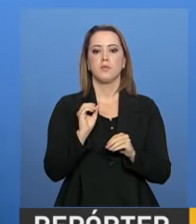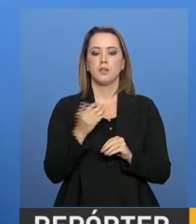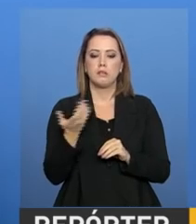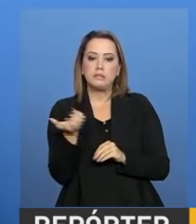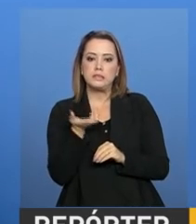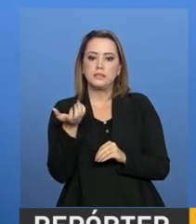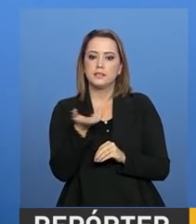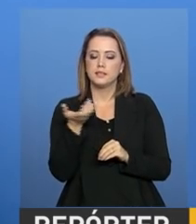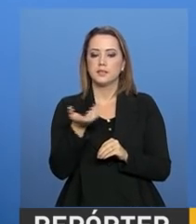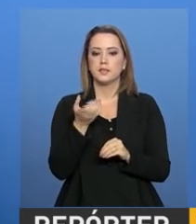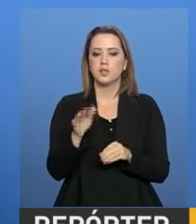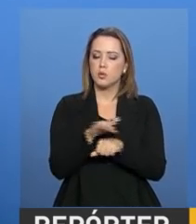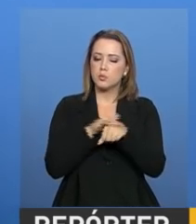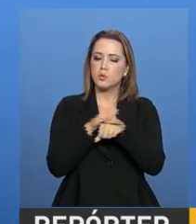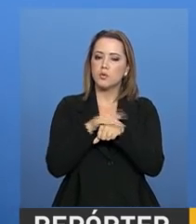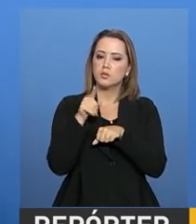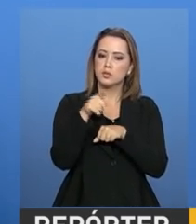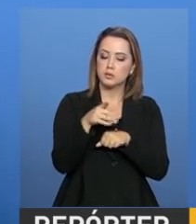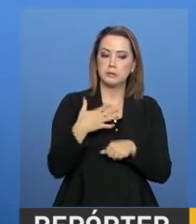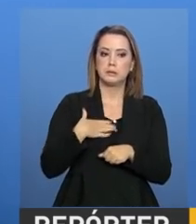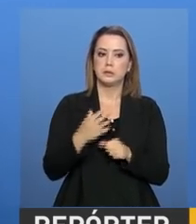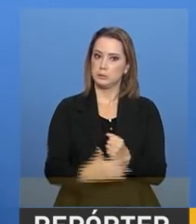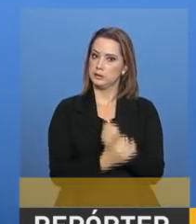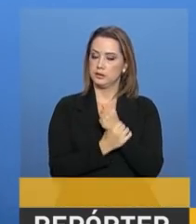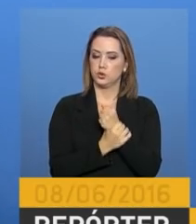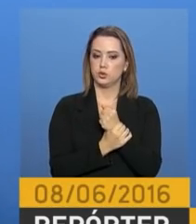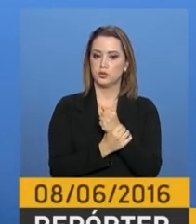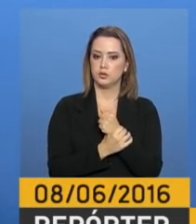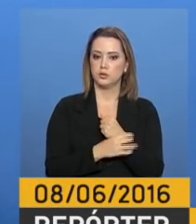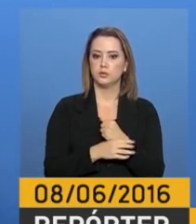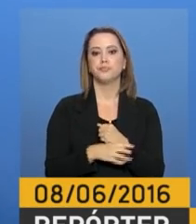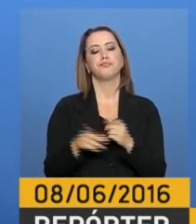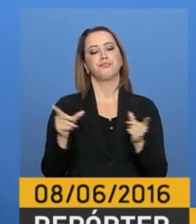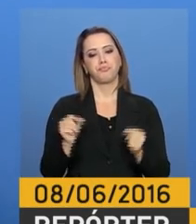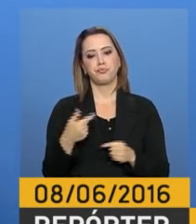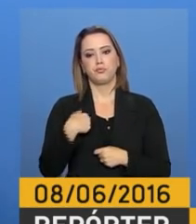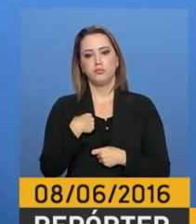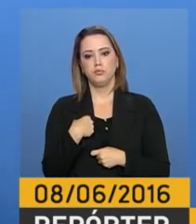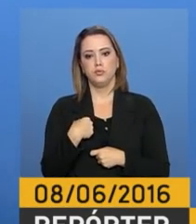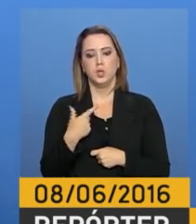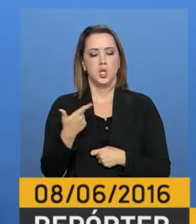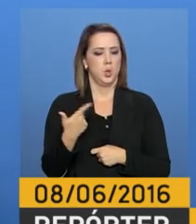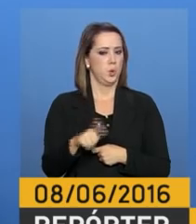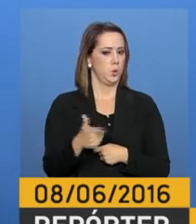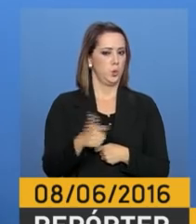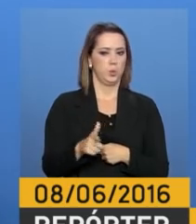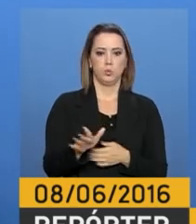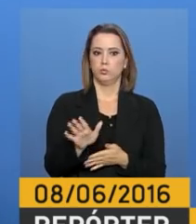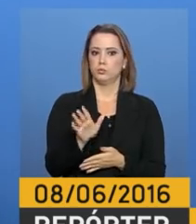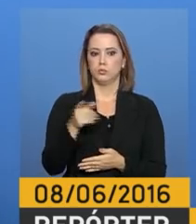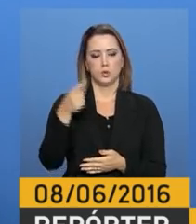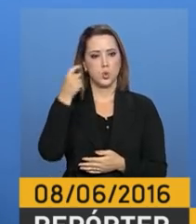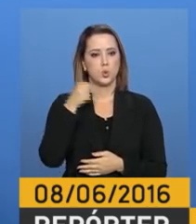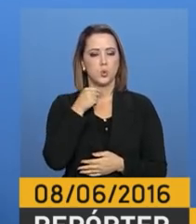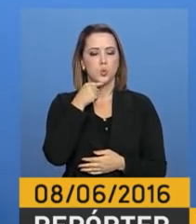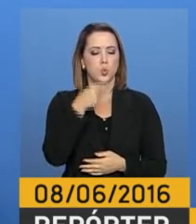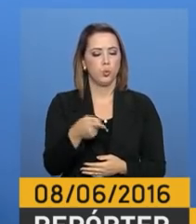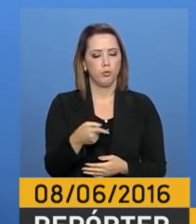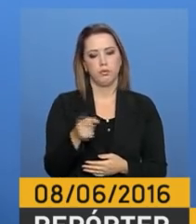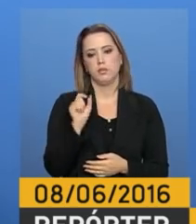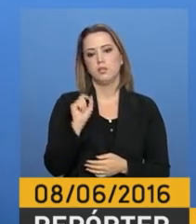para ter mais segurança de tudo isso em resumo eu não tenho a menor dúvida de que no